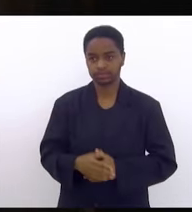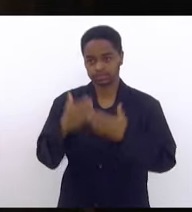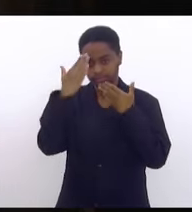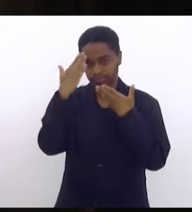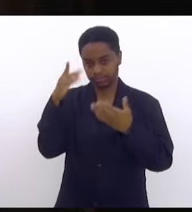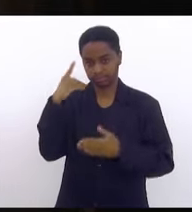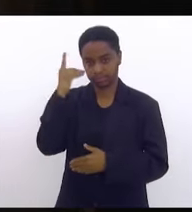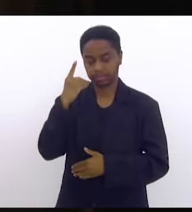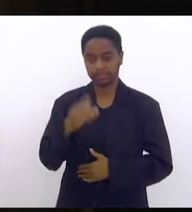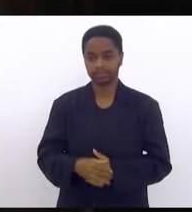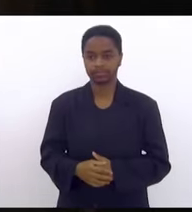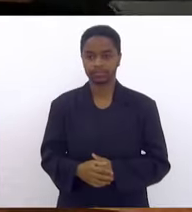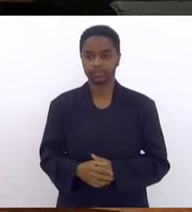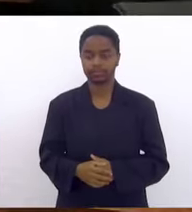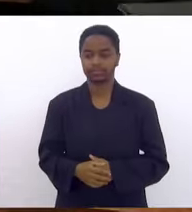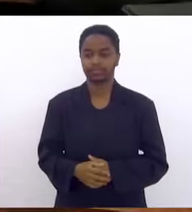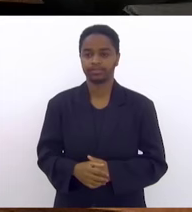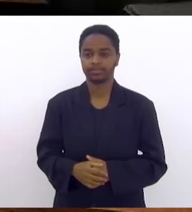Obrigado, deputado.